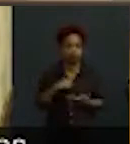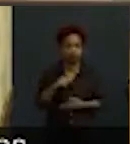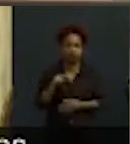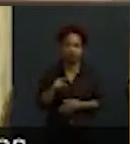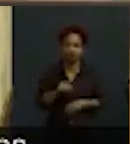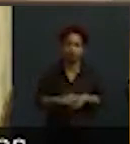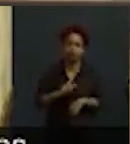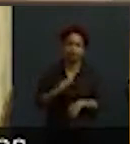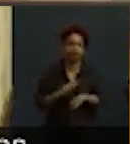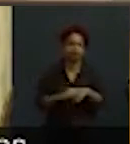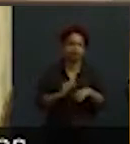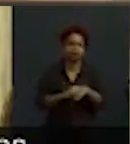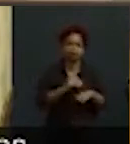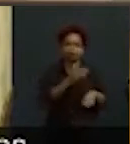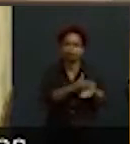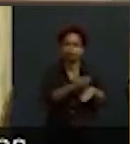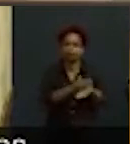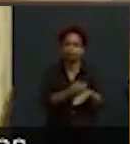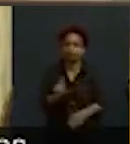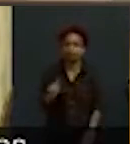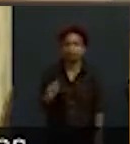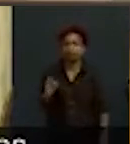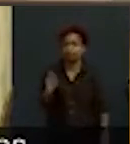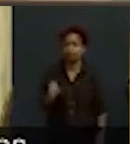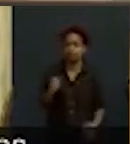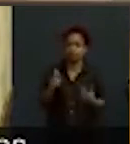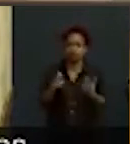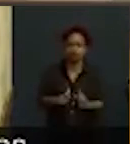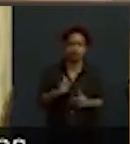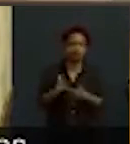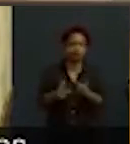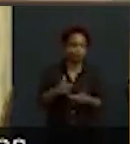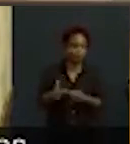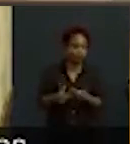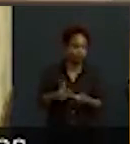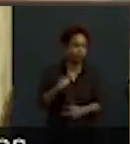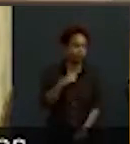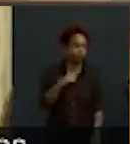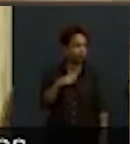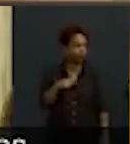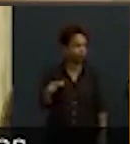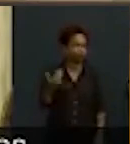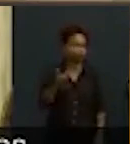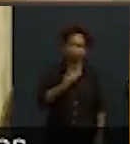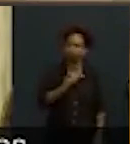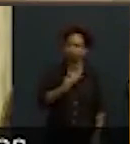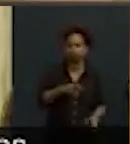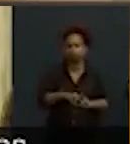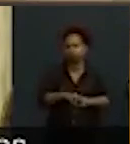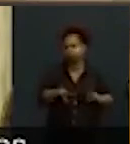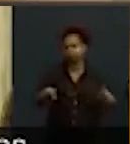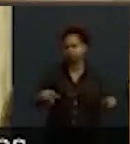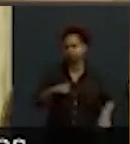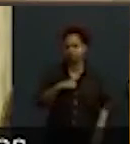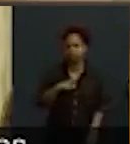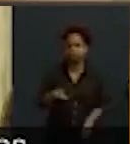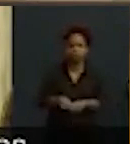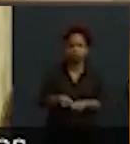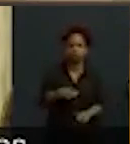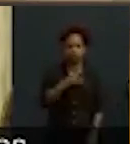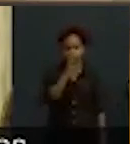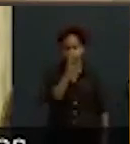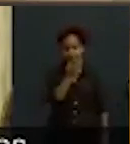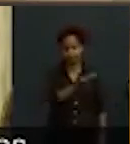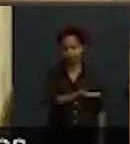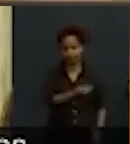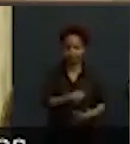mais queridos estagiários do GAT, local em que trabalhou e fez muitos amigos e admiradores.